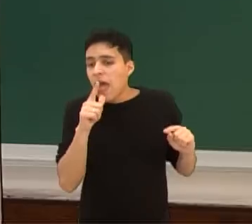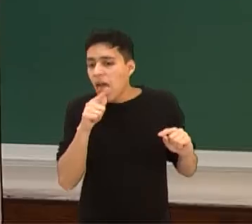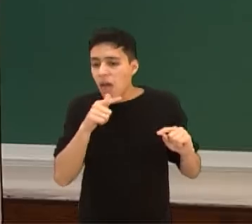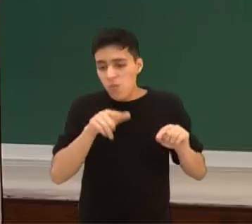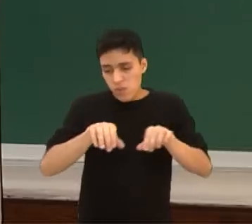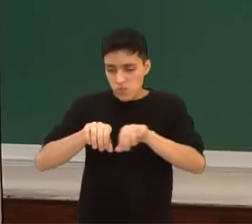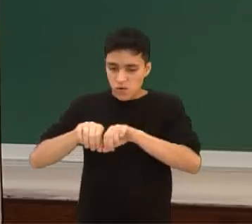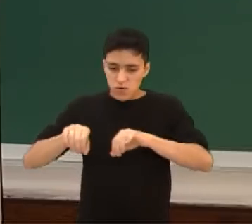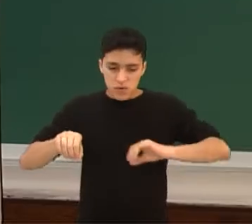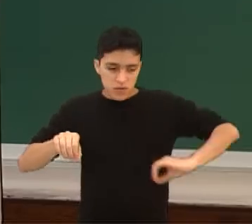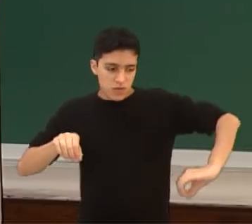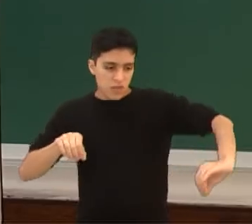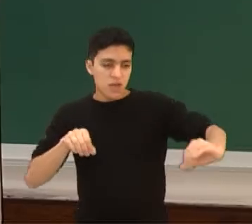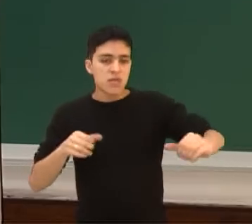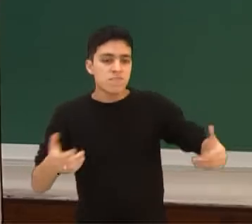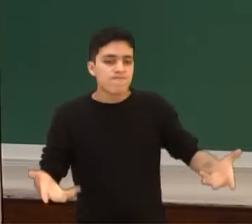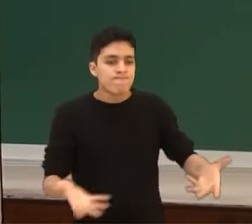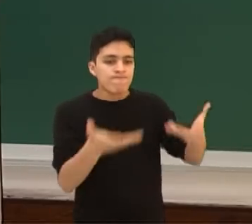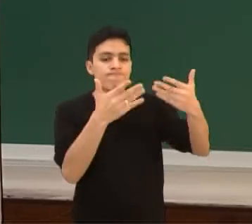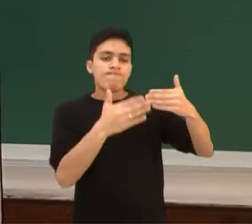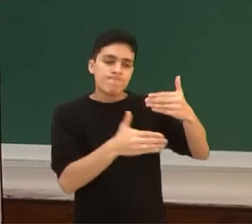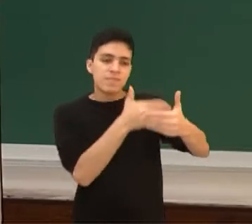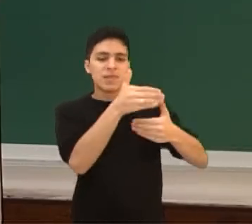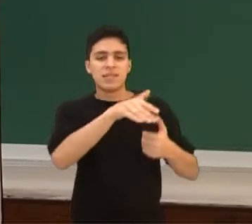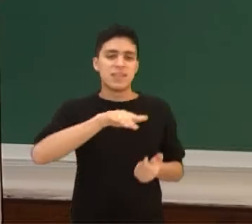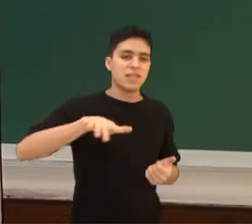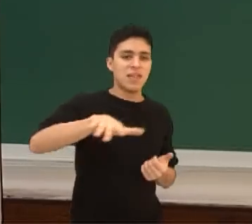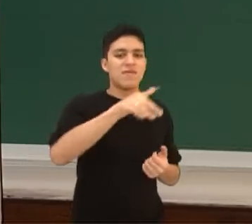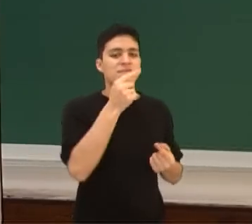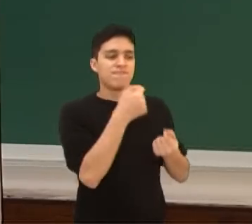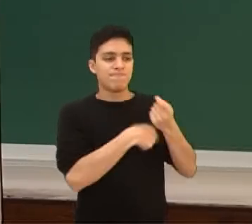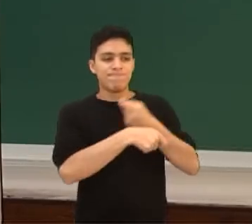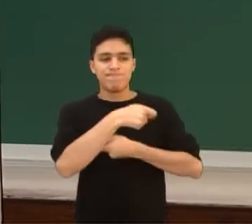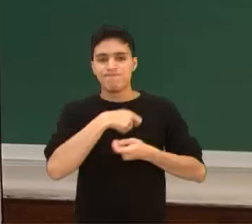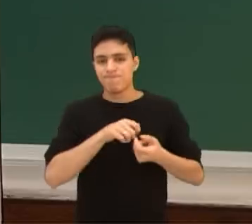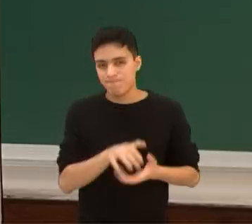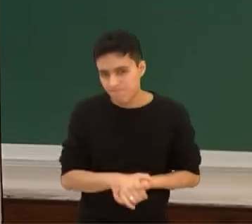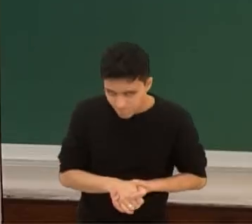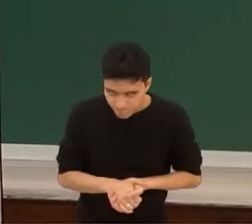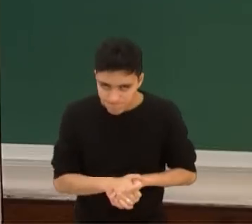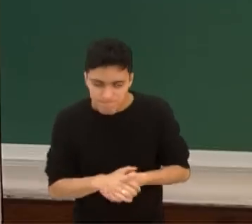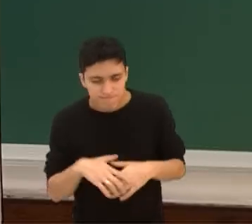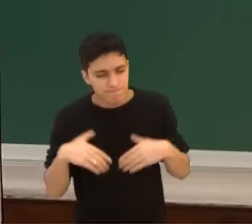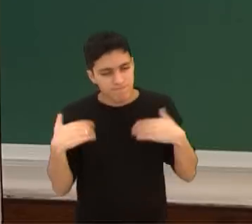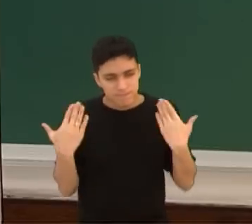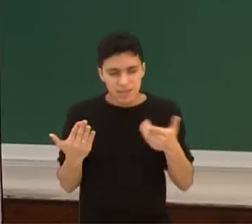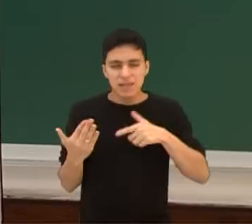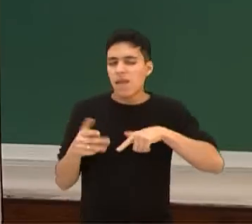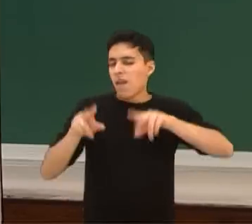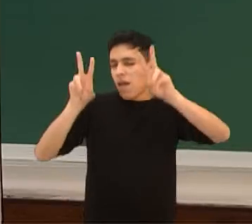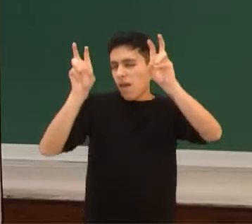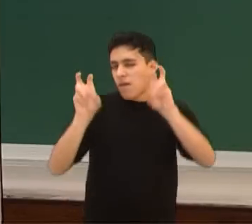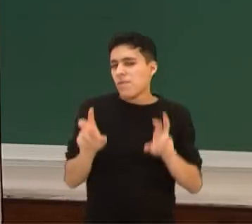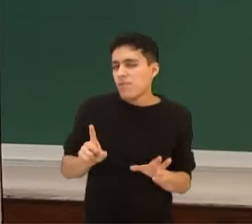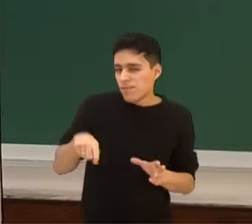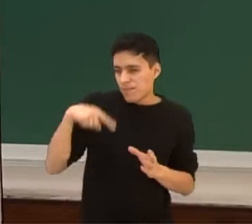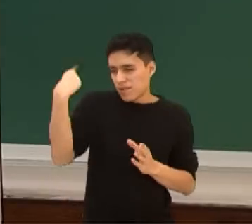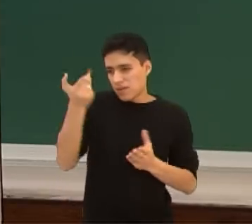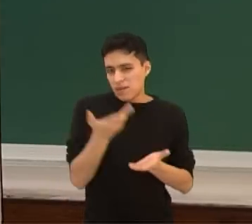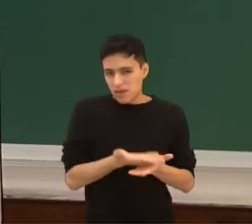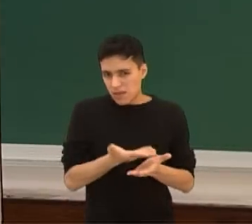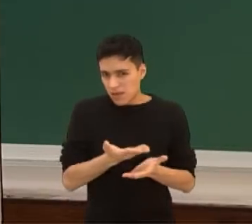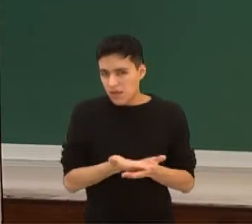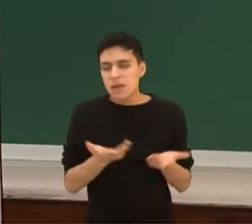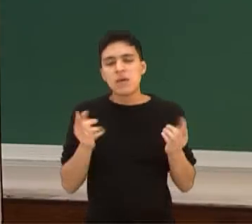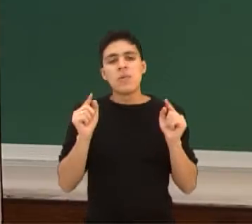levada até lá a fim de desenvolver aquela área economicamente. Mas aí nós temos assuntos para outras aulas. O